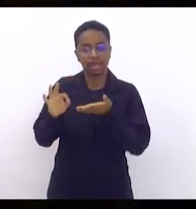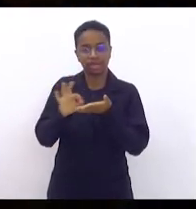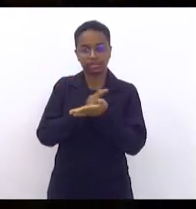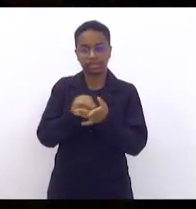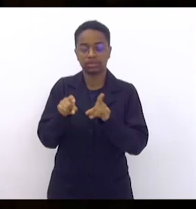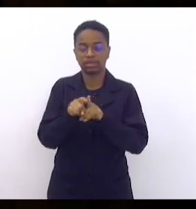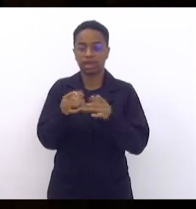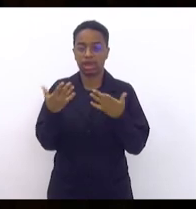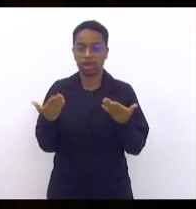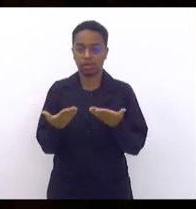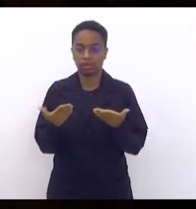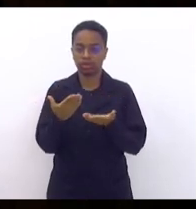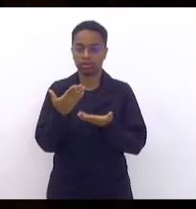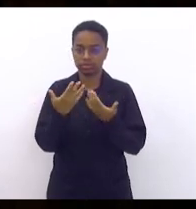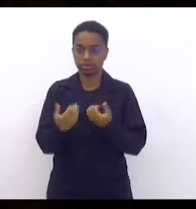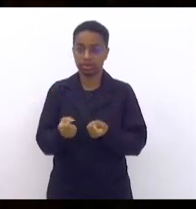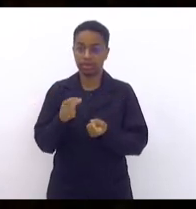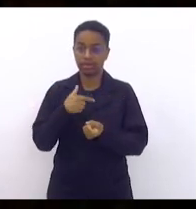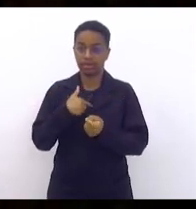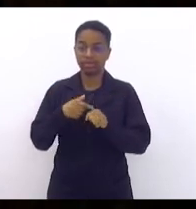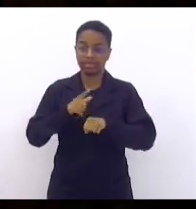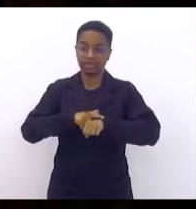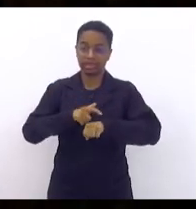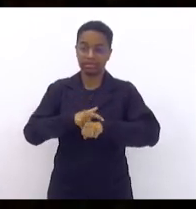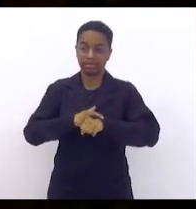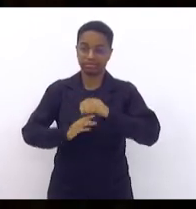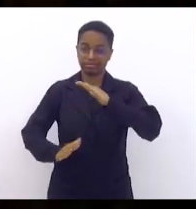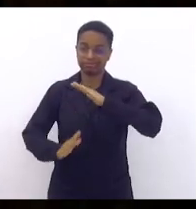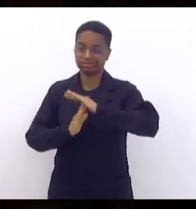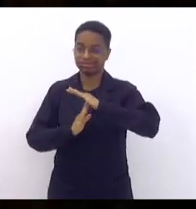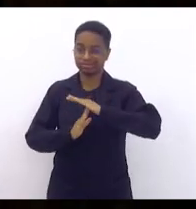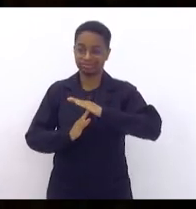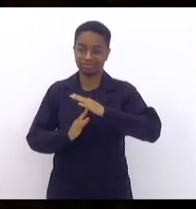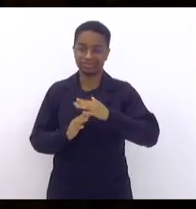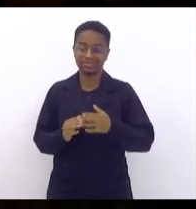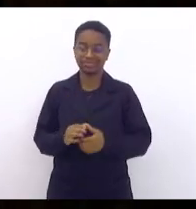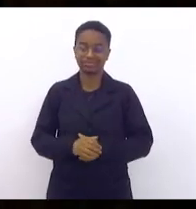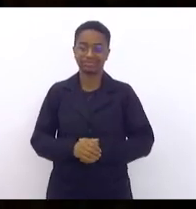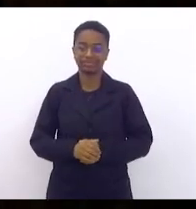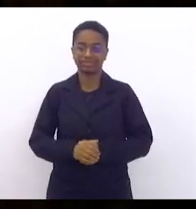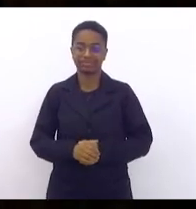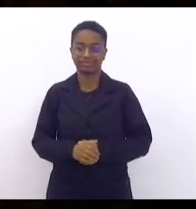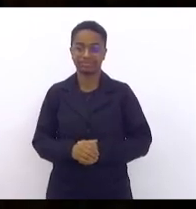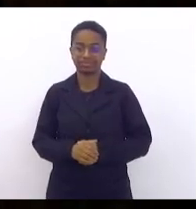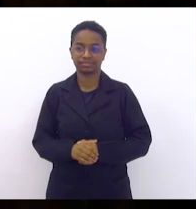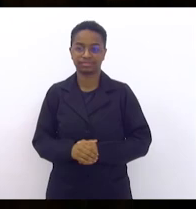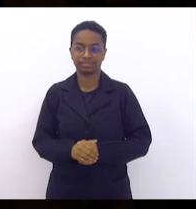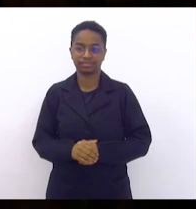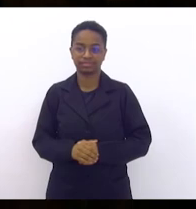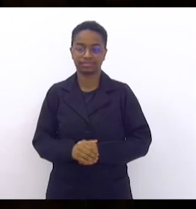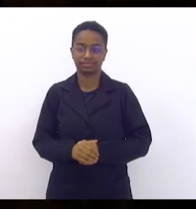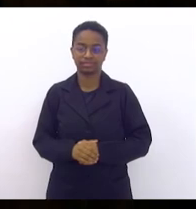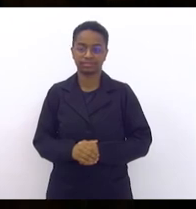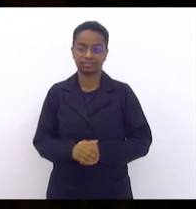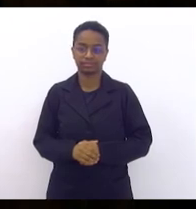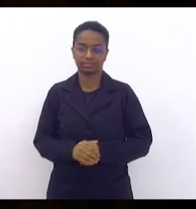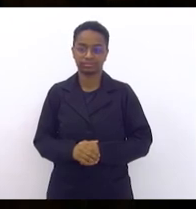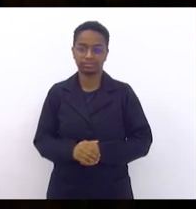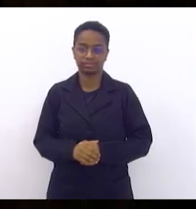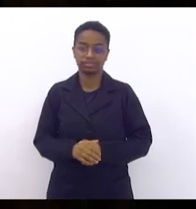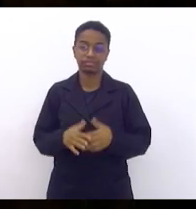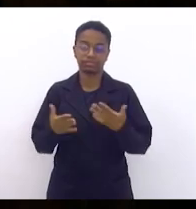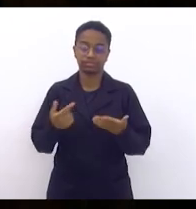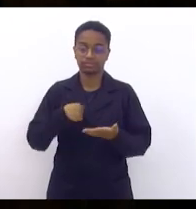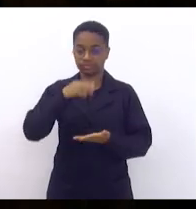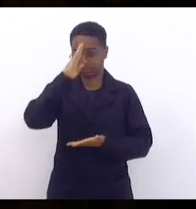adesão agora meu tempo está esgotado para catador e enfim e é um